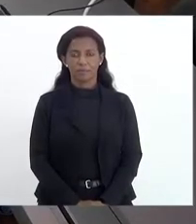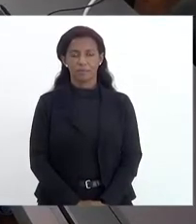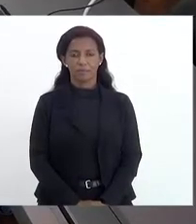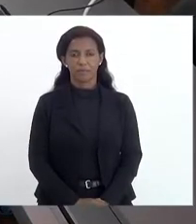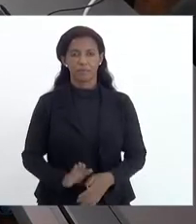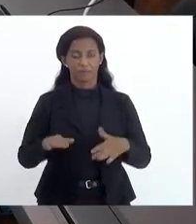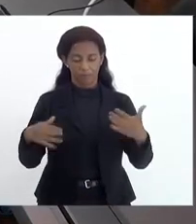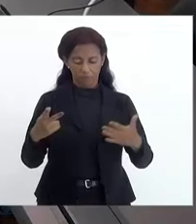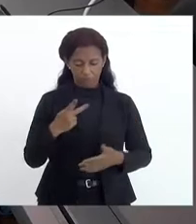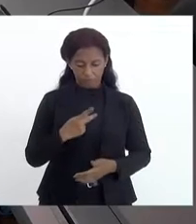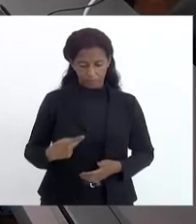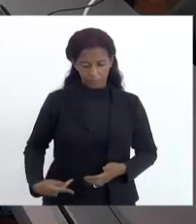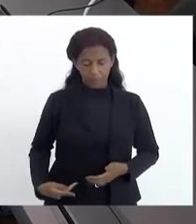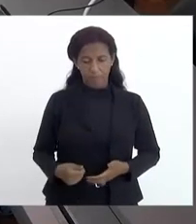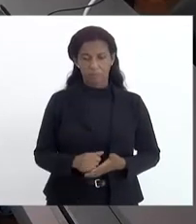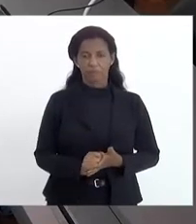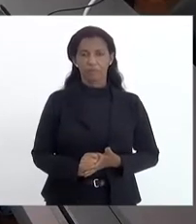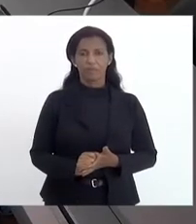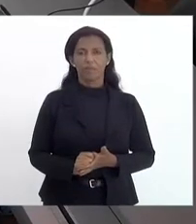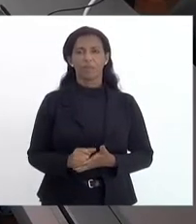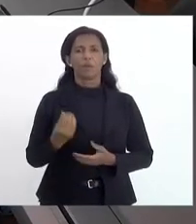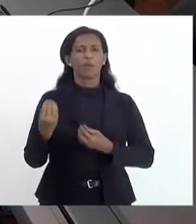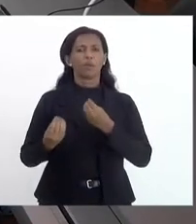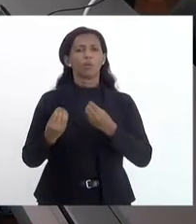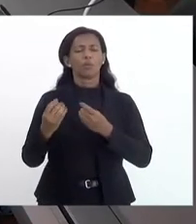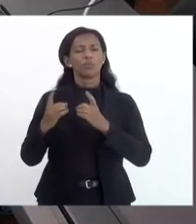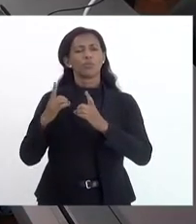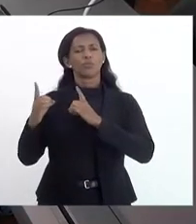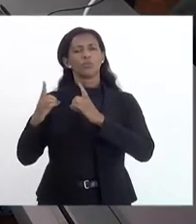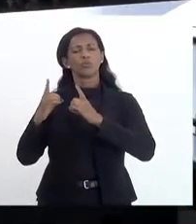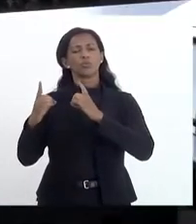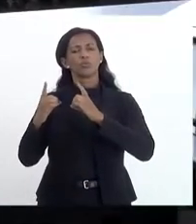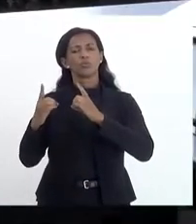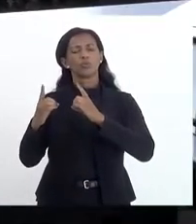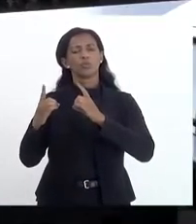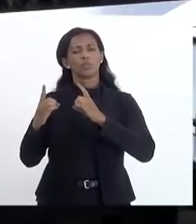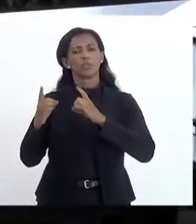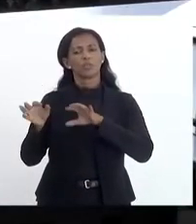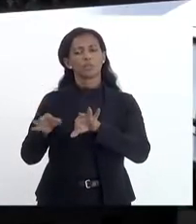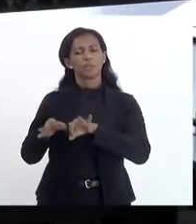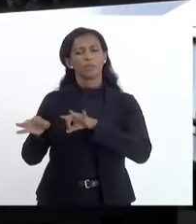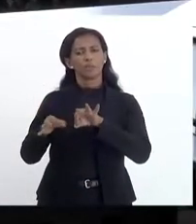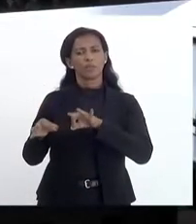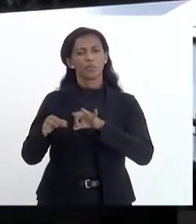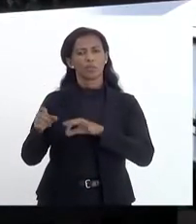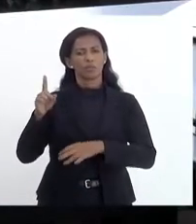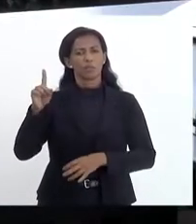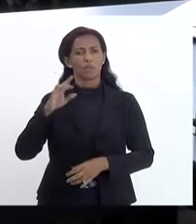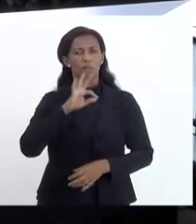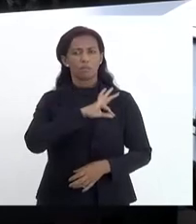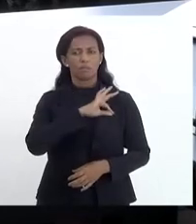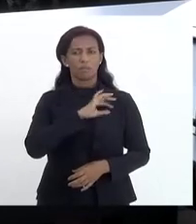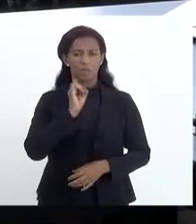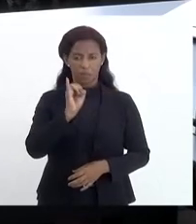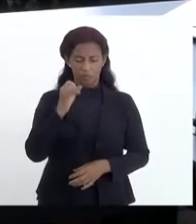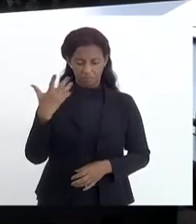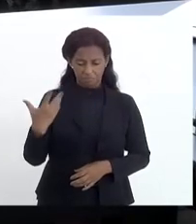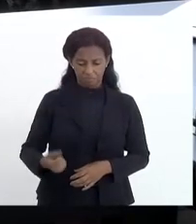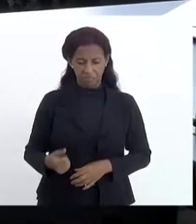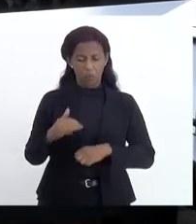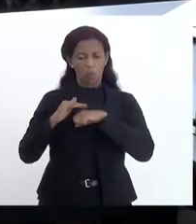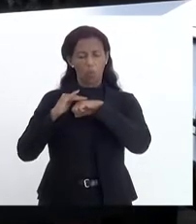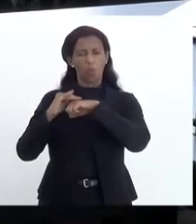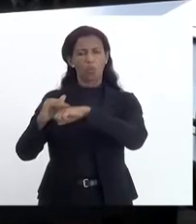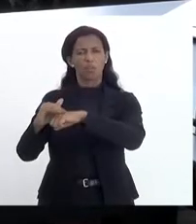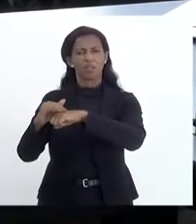Senhor presidente, como eu não discuti esse projeto com a deputada Marta Rocha, se o senhor me permitisse para me conversar